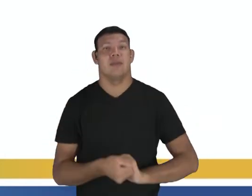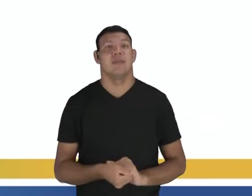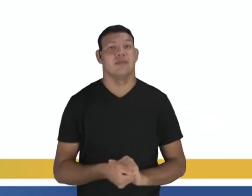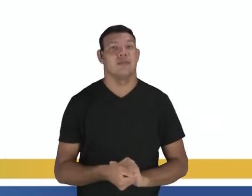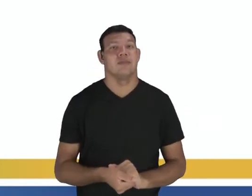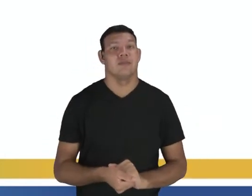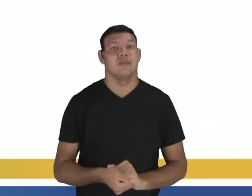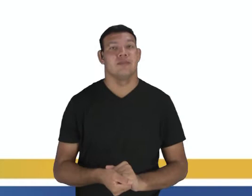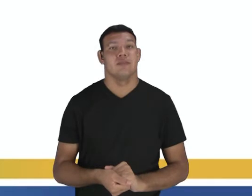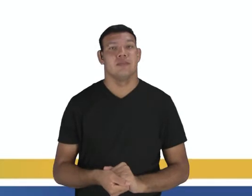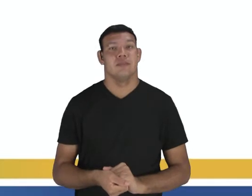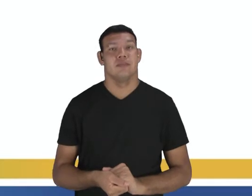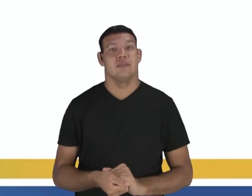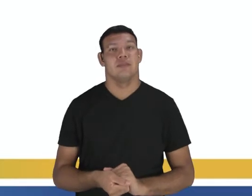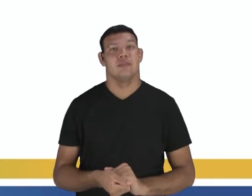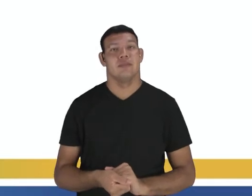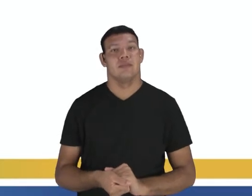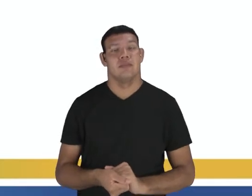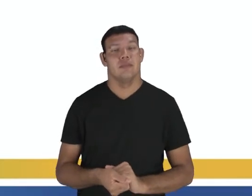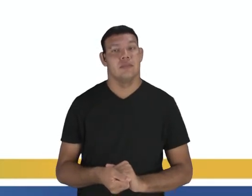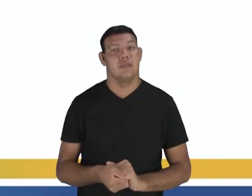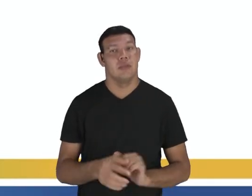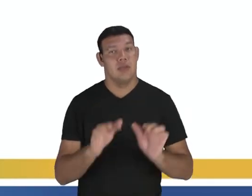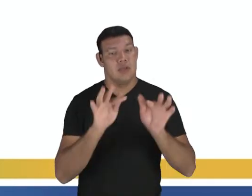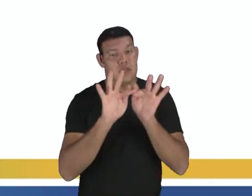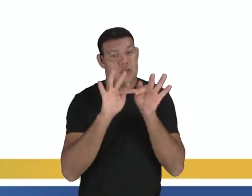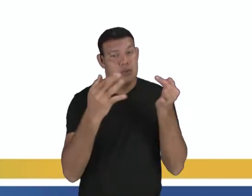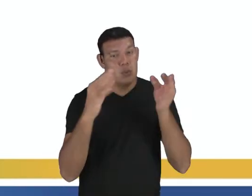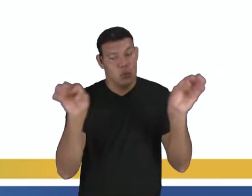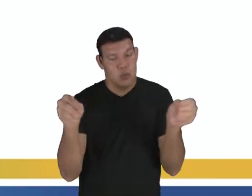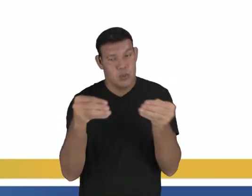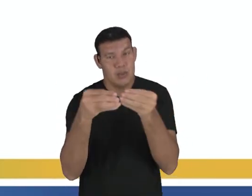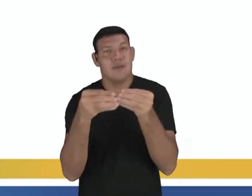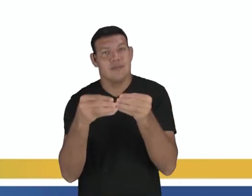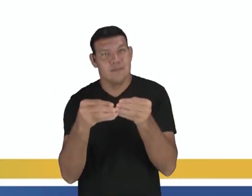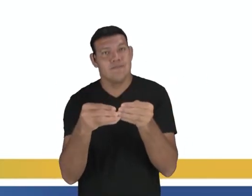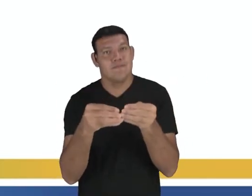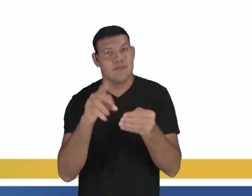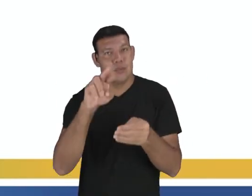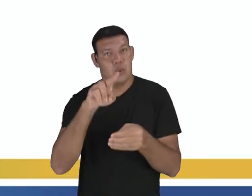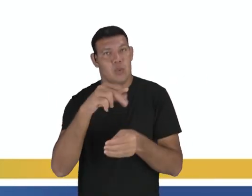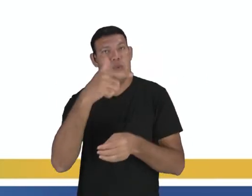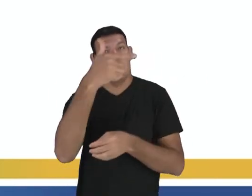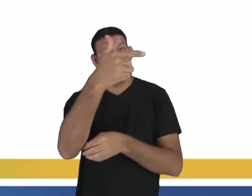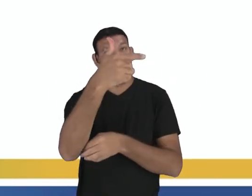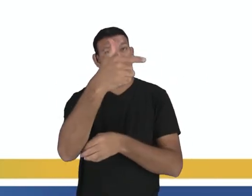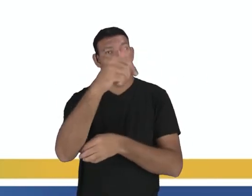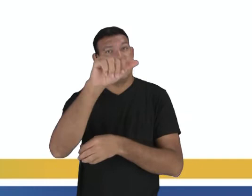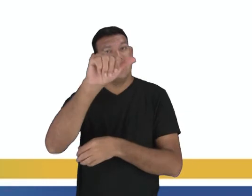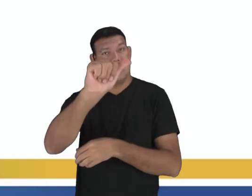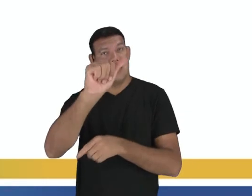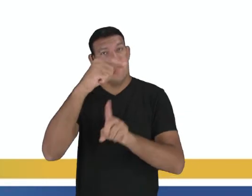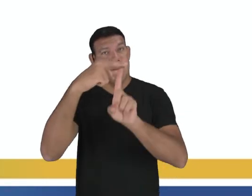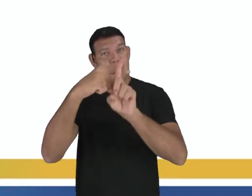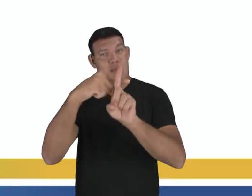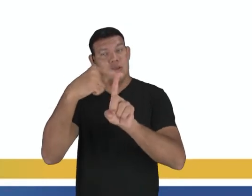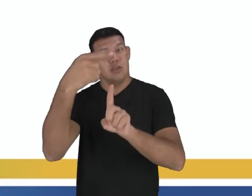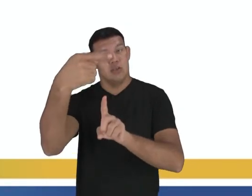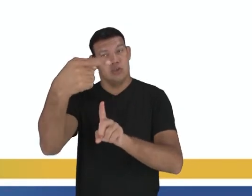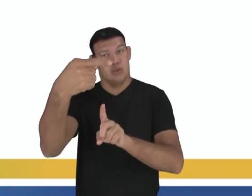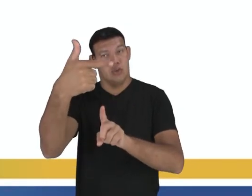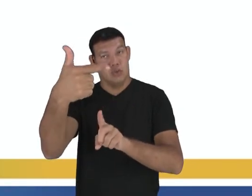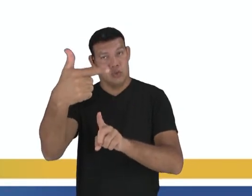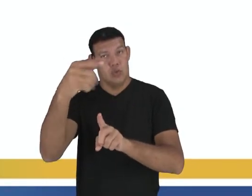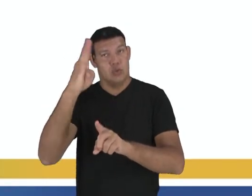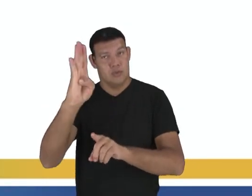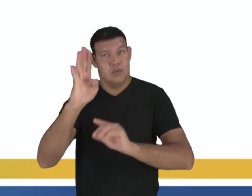esquerda mais a altura da direita. Ou simplificando, eu tenho 2 vezes o A mais 2 vezes o B.